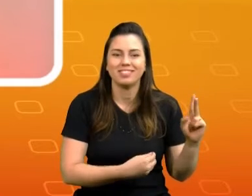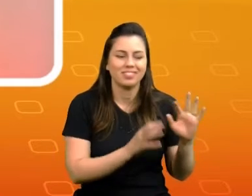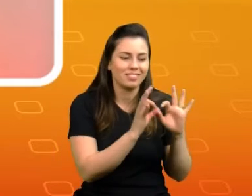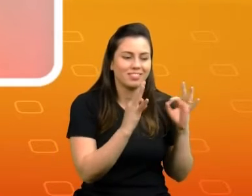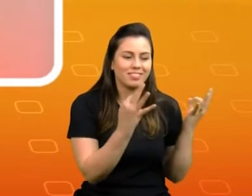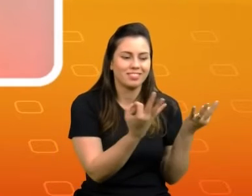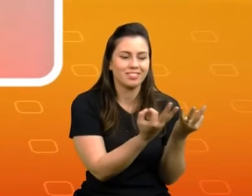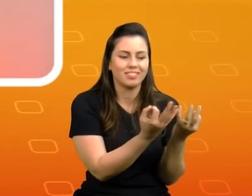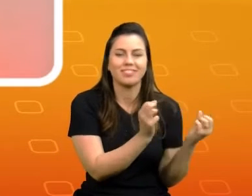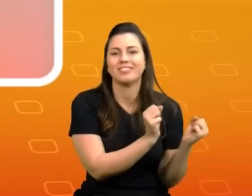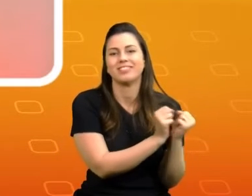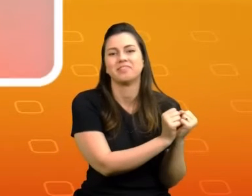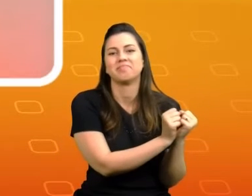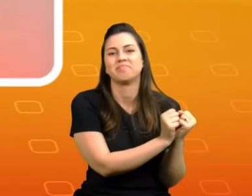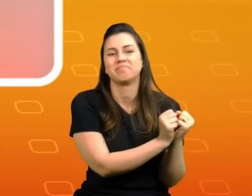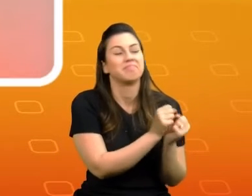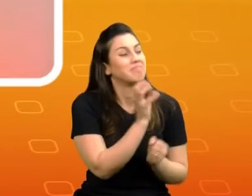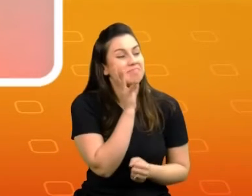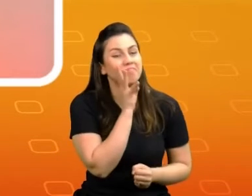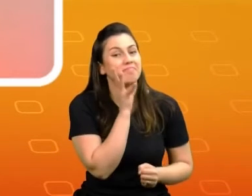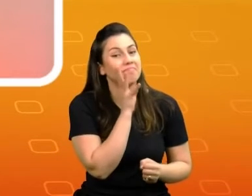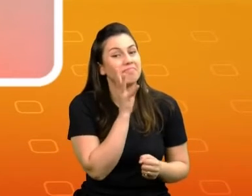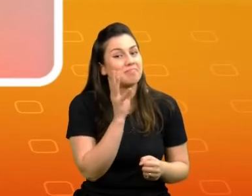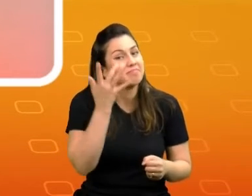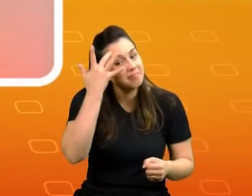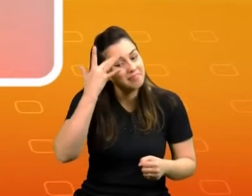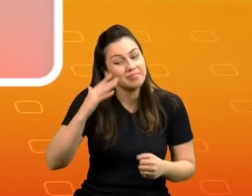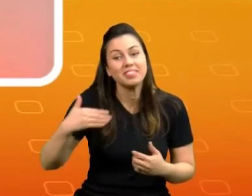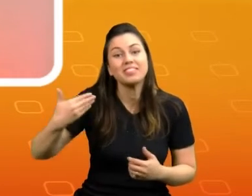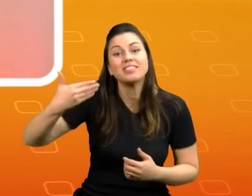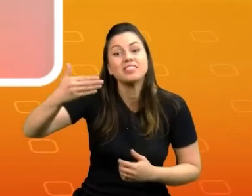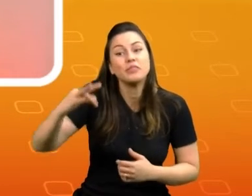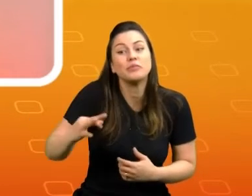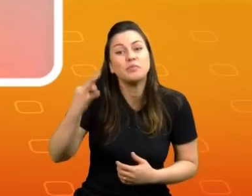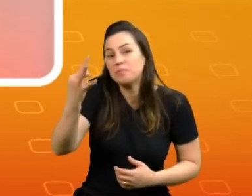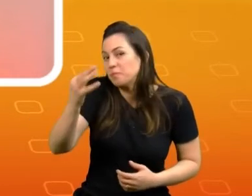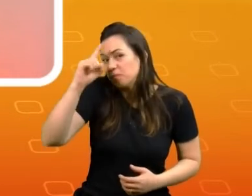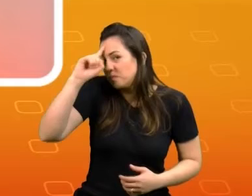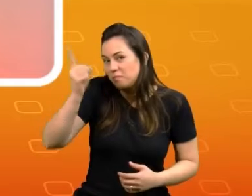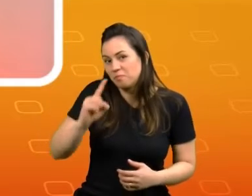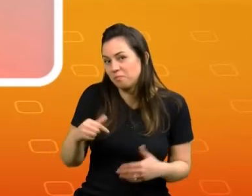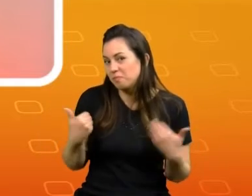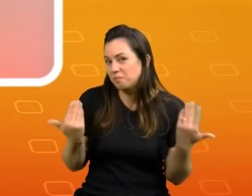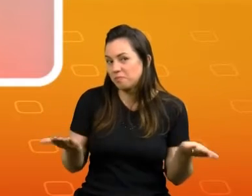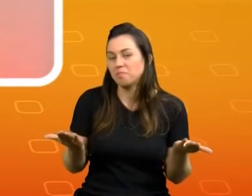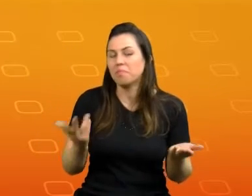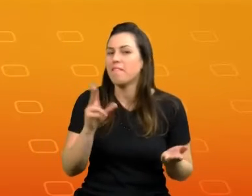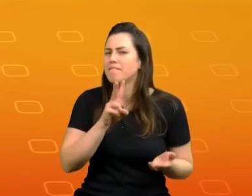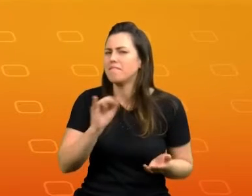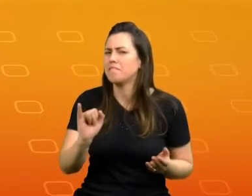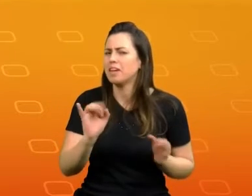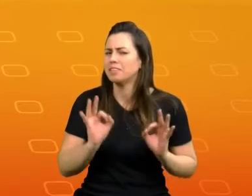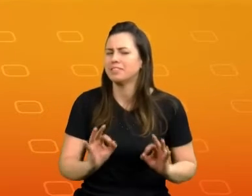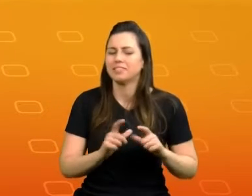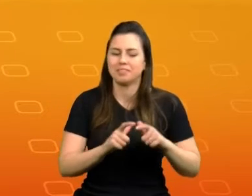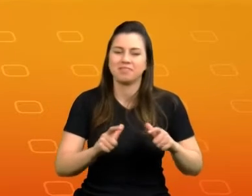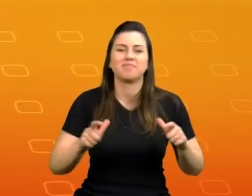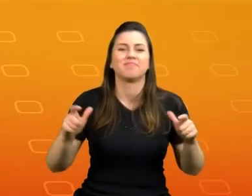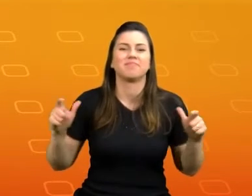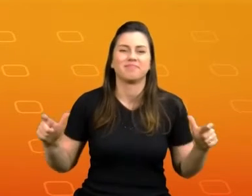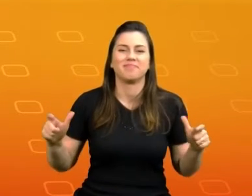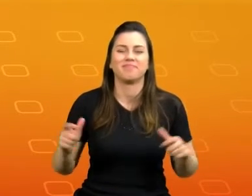realmente daqui uns 10 anos talvez a gente possa ter uma ideia porque vai crescer muito ainda é